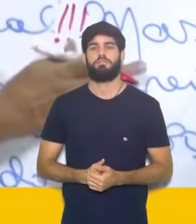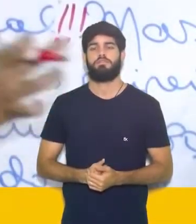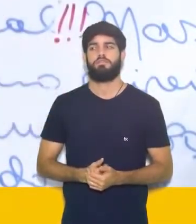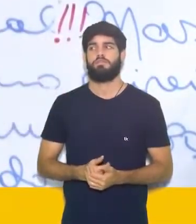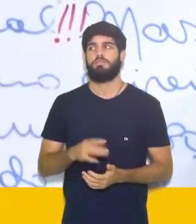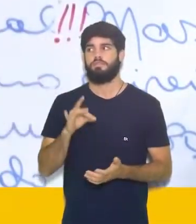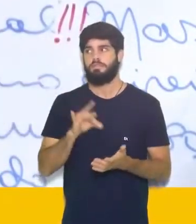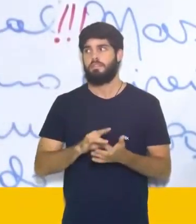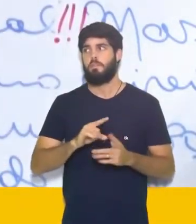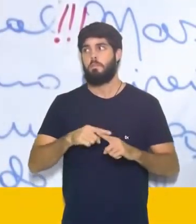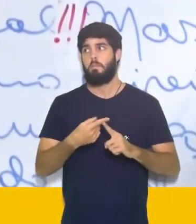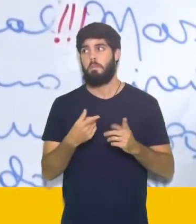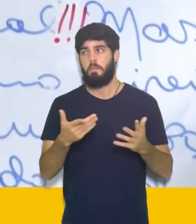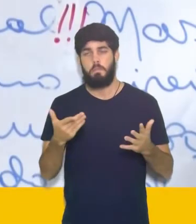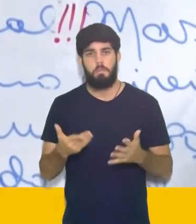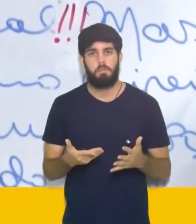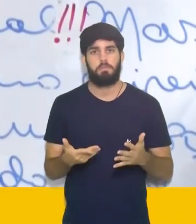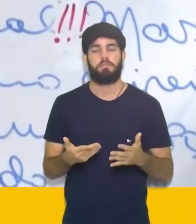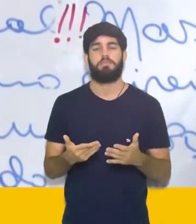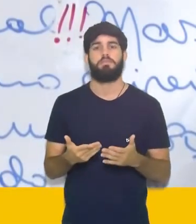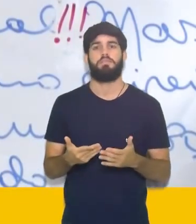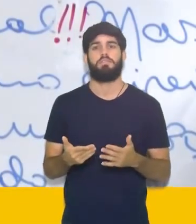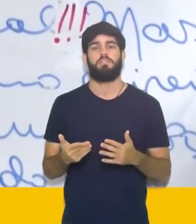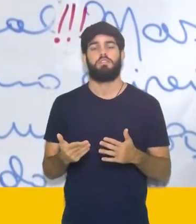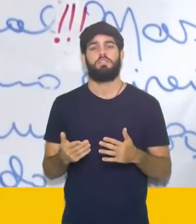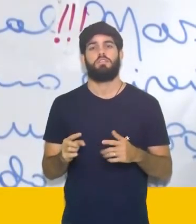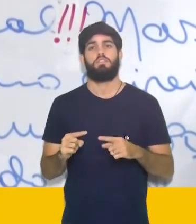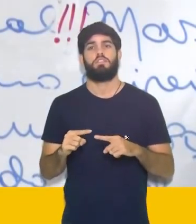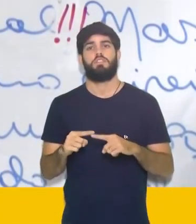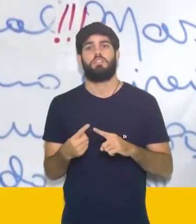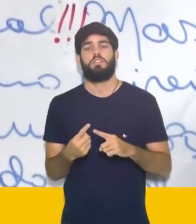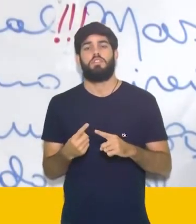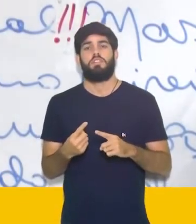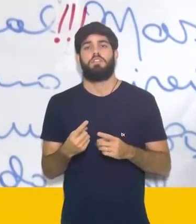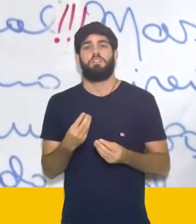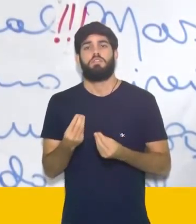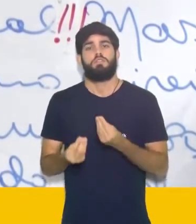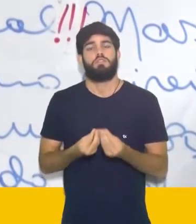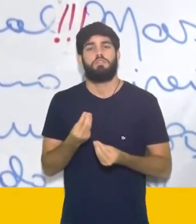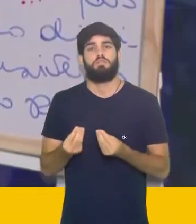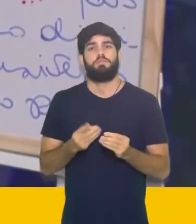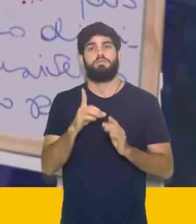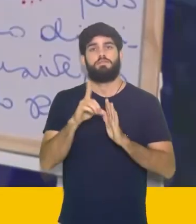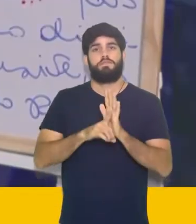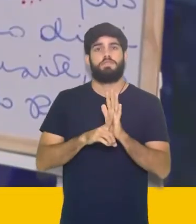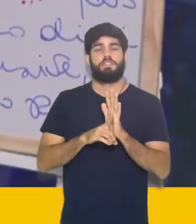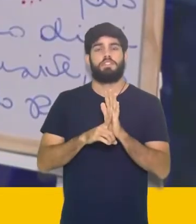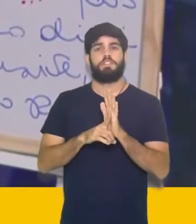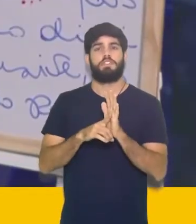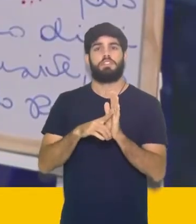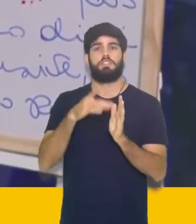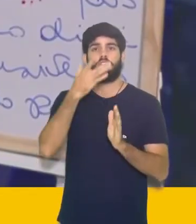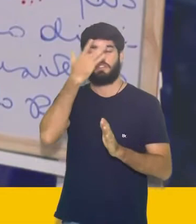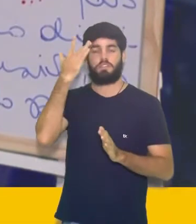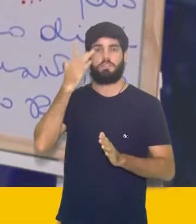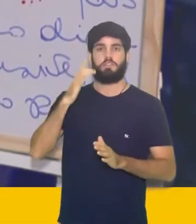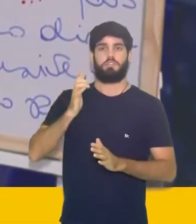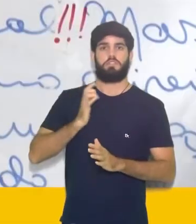Real. Mas hoje, configura-se como direito da elite.